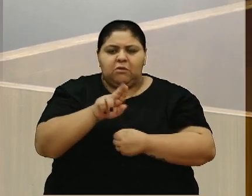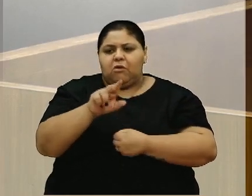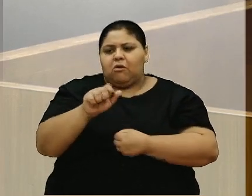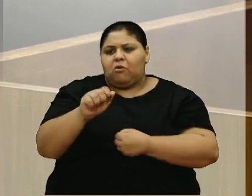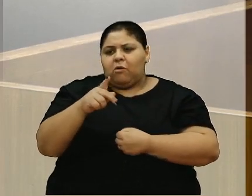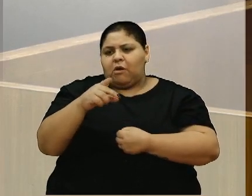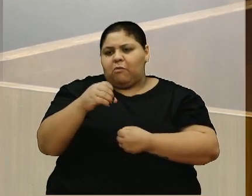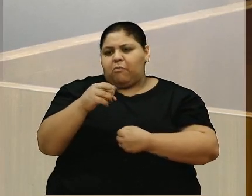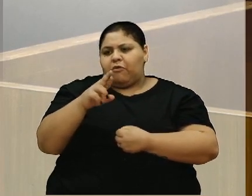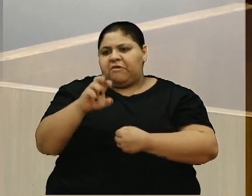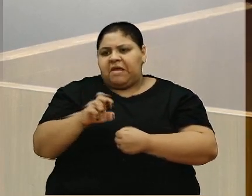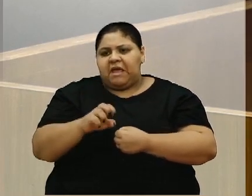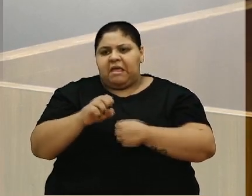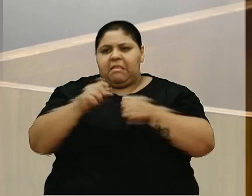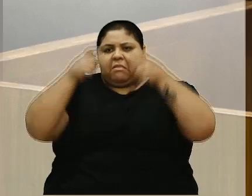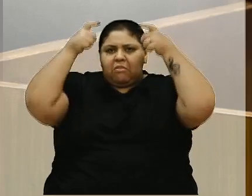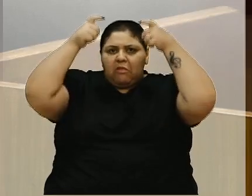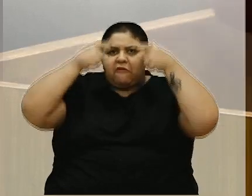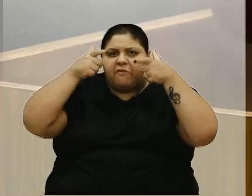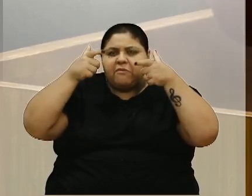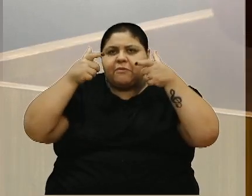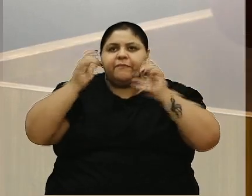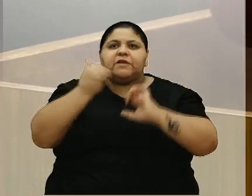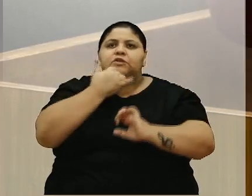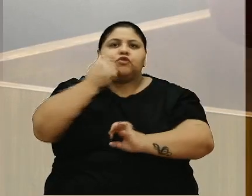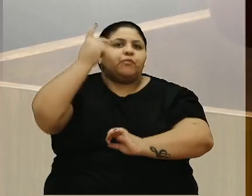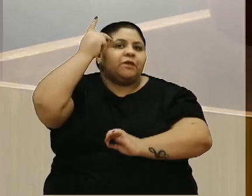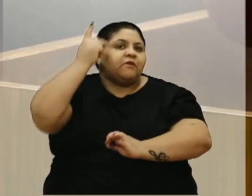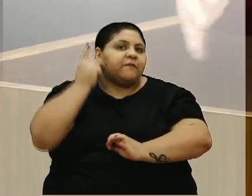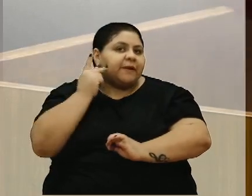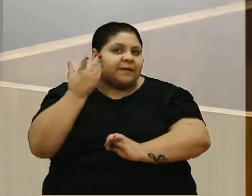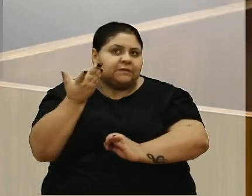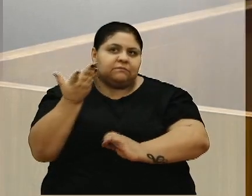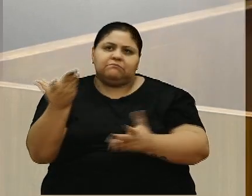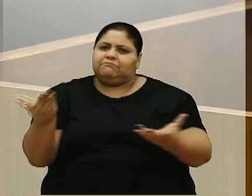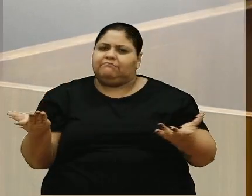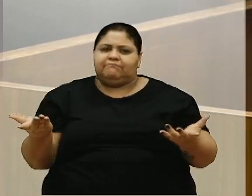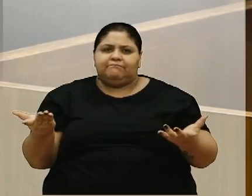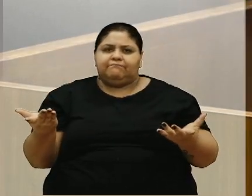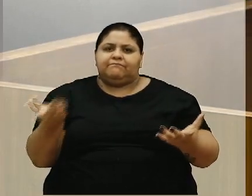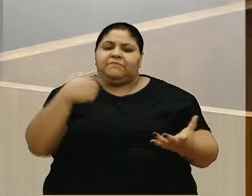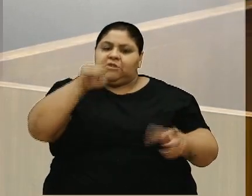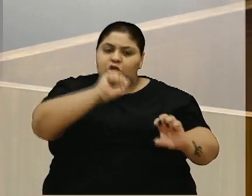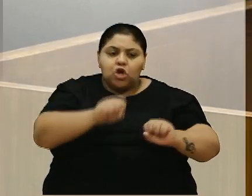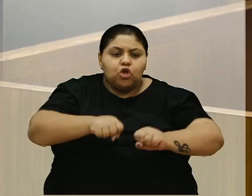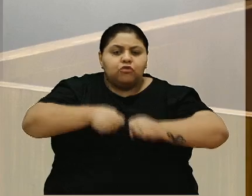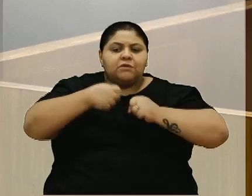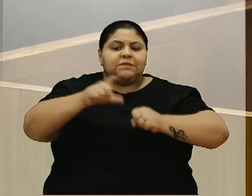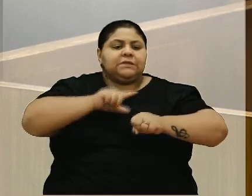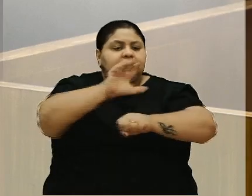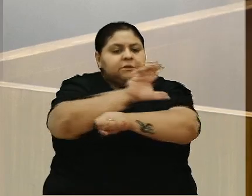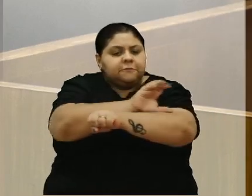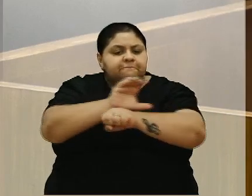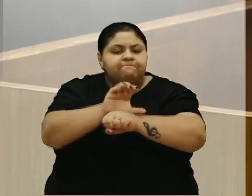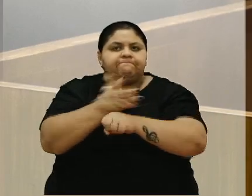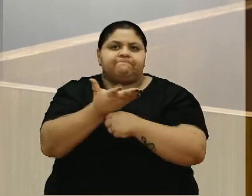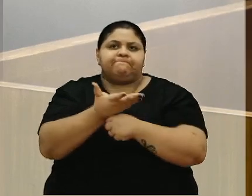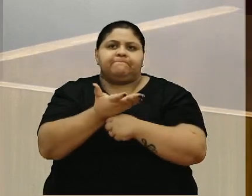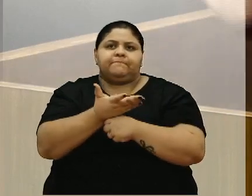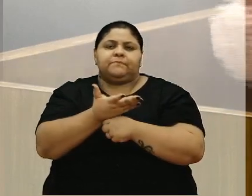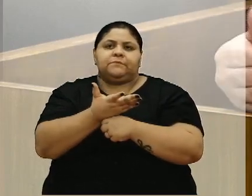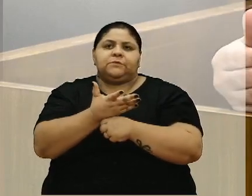Nova Prata, é uma coisa assim surreal, né? E nós defendemos que tenha cursos para